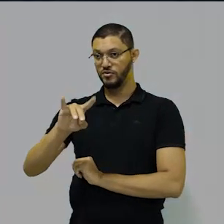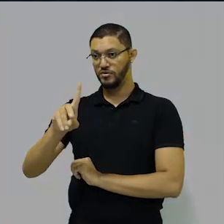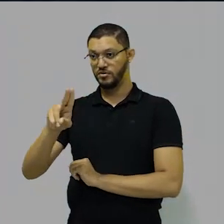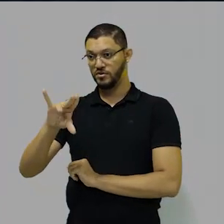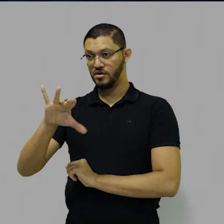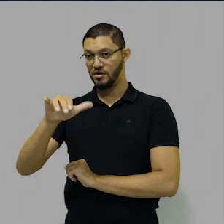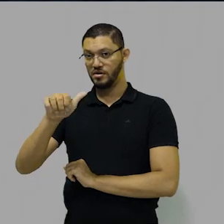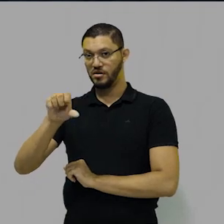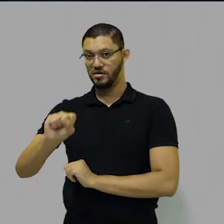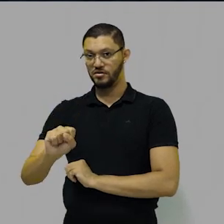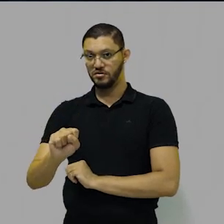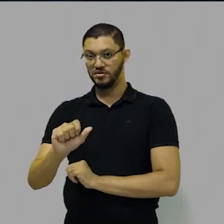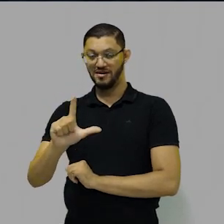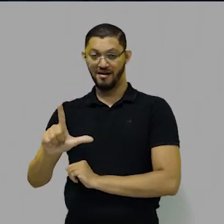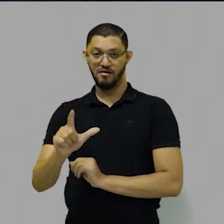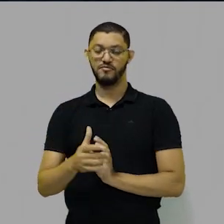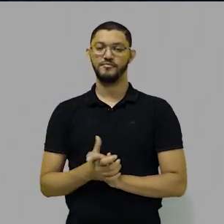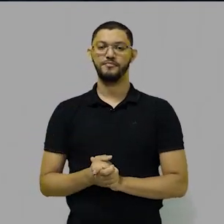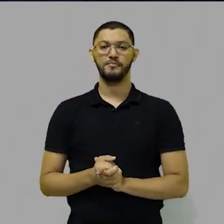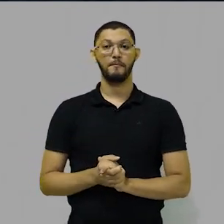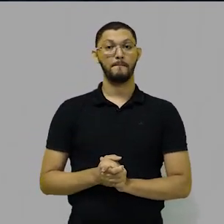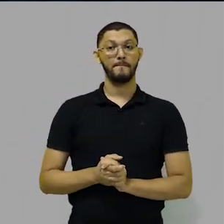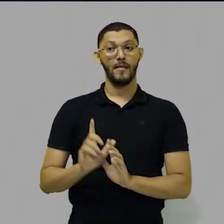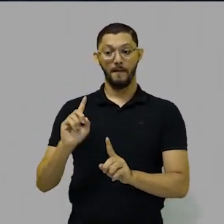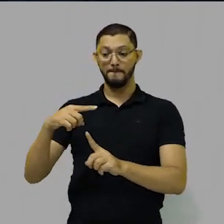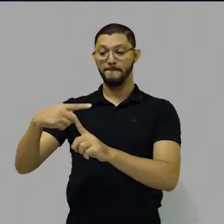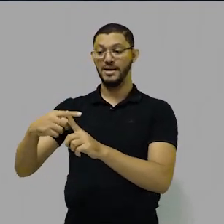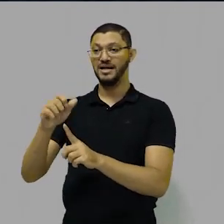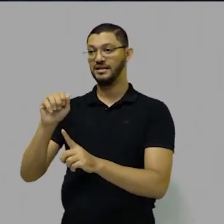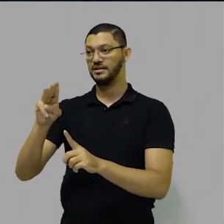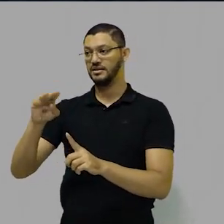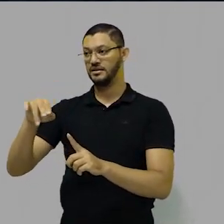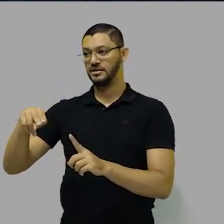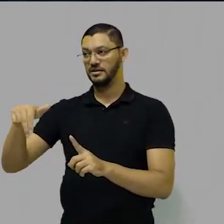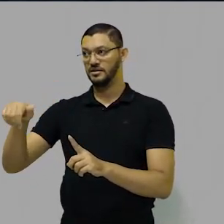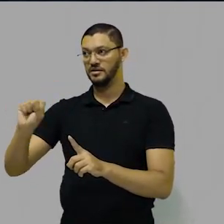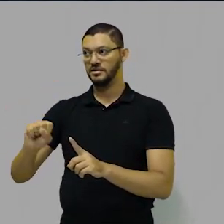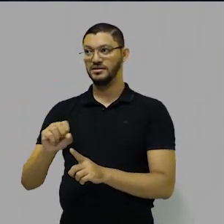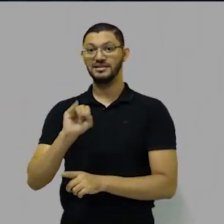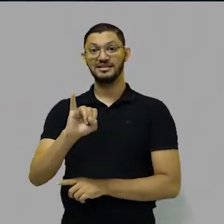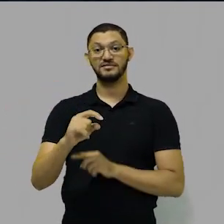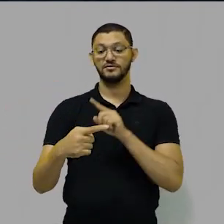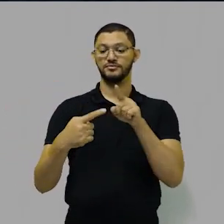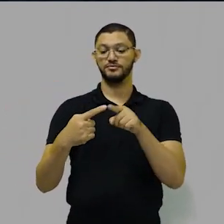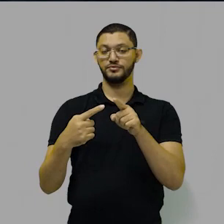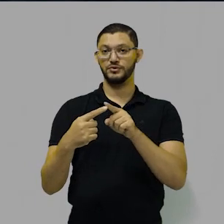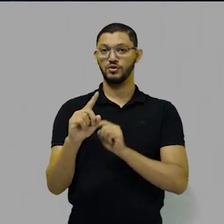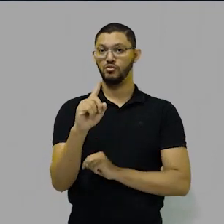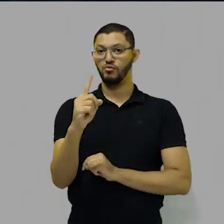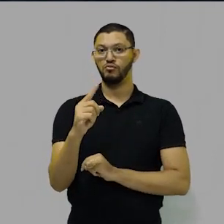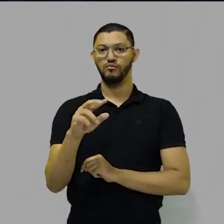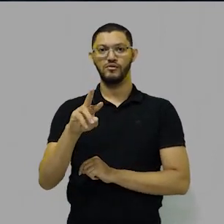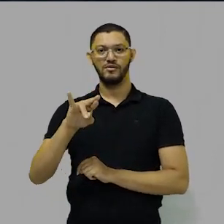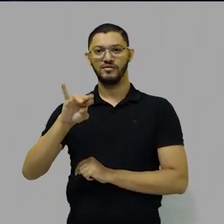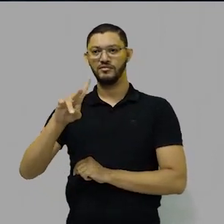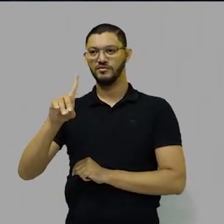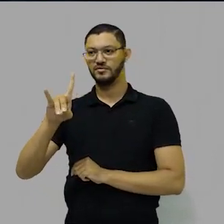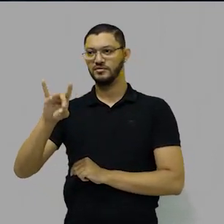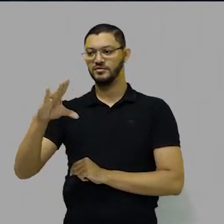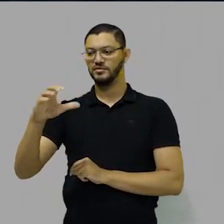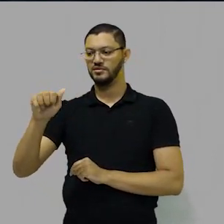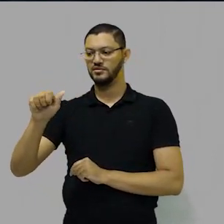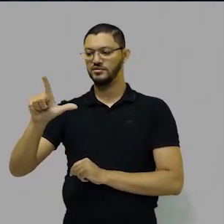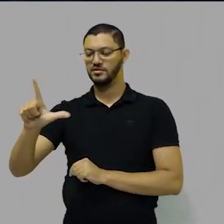ou radicais mais amina. Se a amina for primária, vai ter apenas um radical. Então, o nome